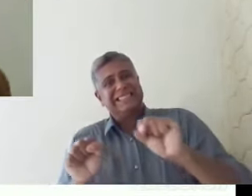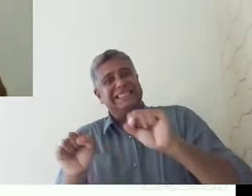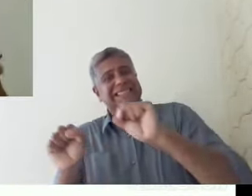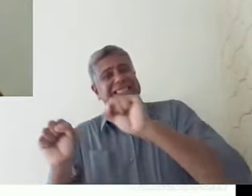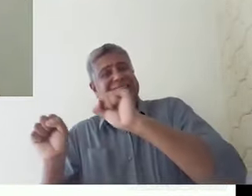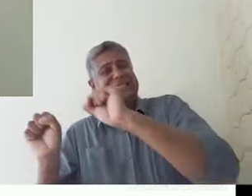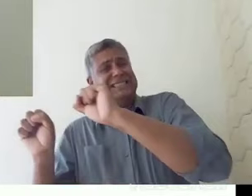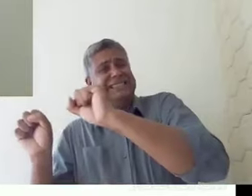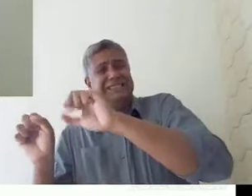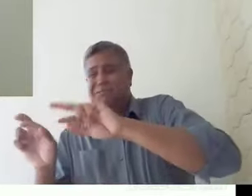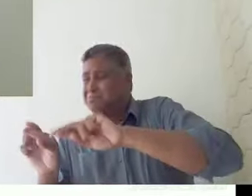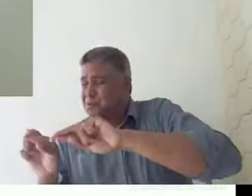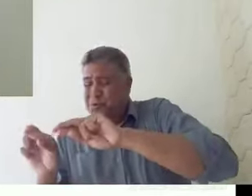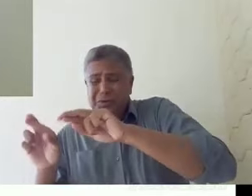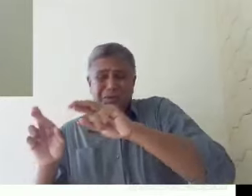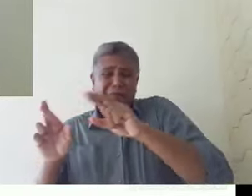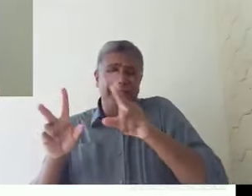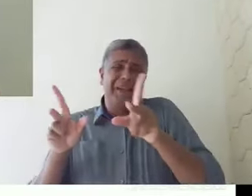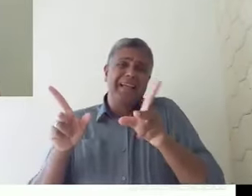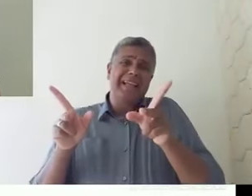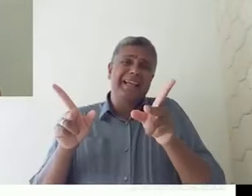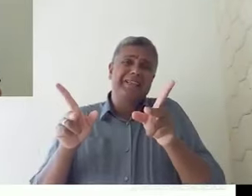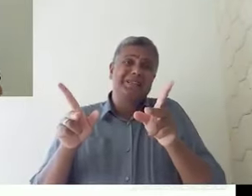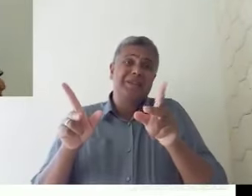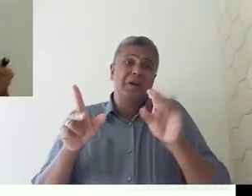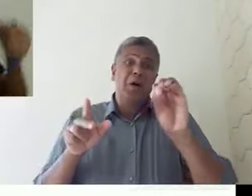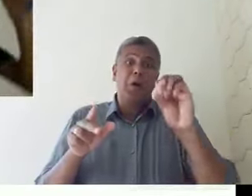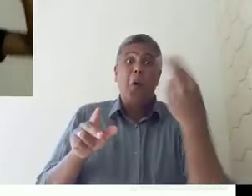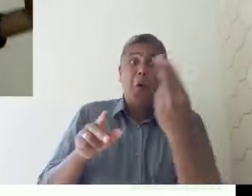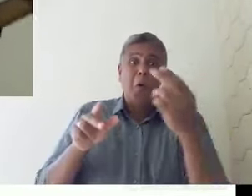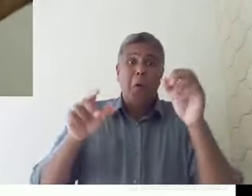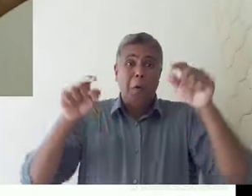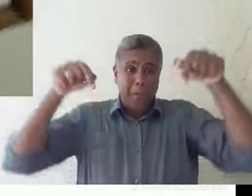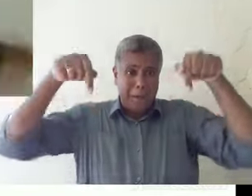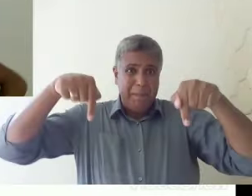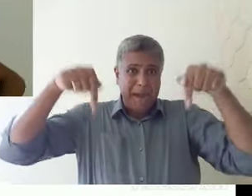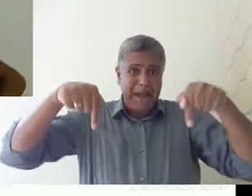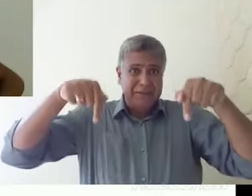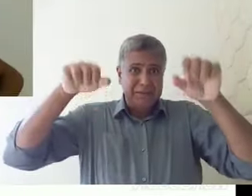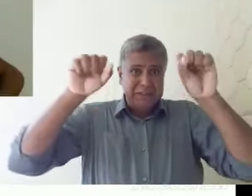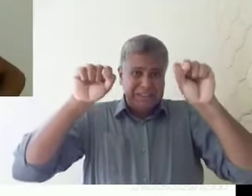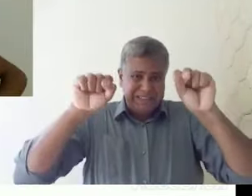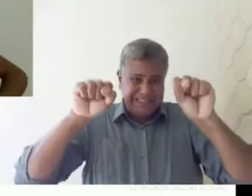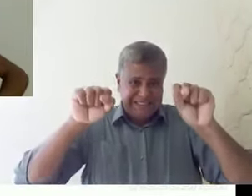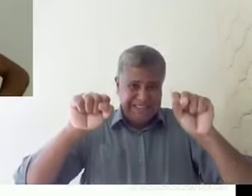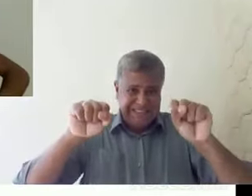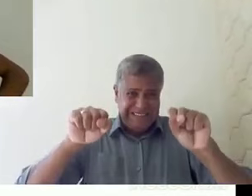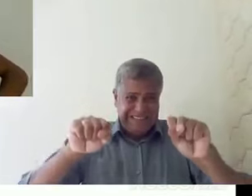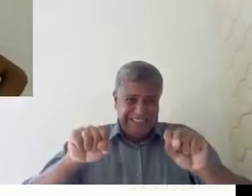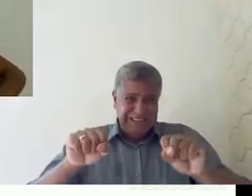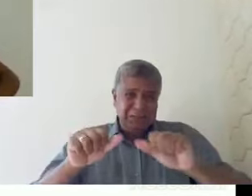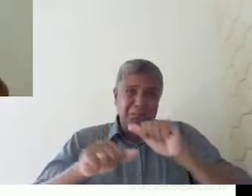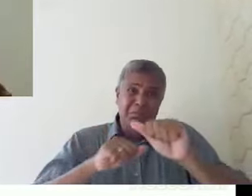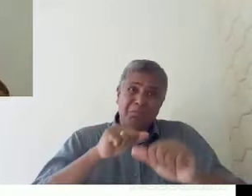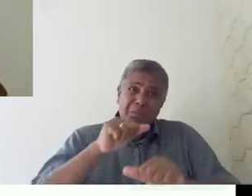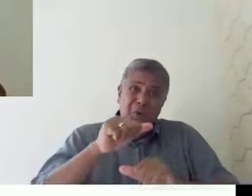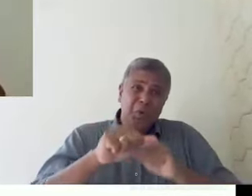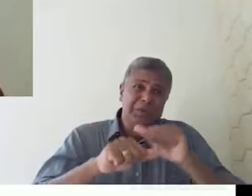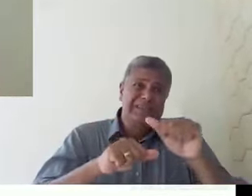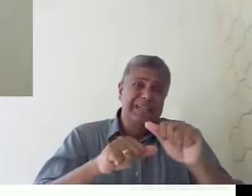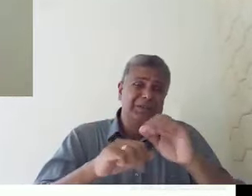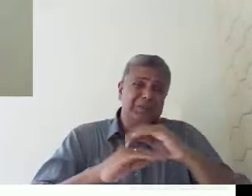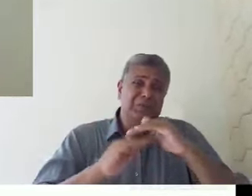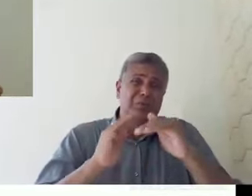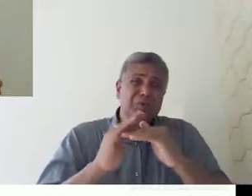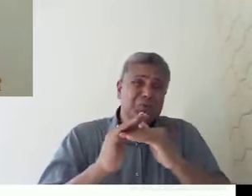o que vai acontecer vai ser completamente diferente. Se ele realizar uma força para baixo, vai mudar a